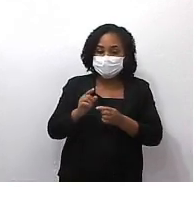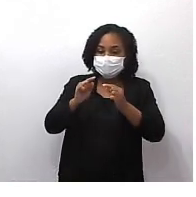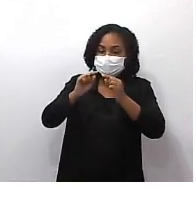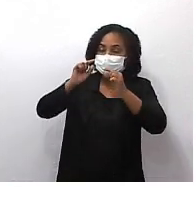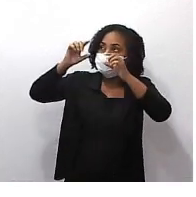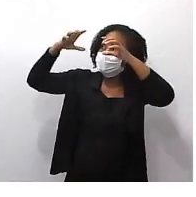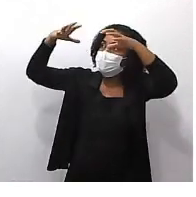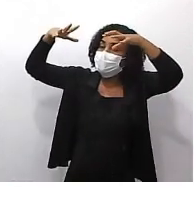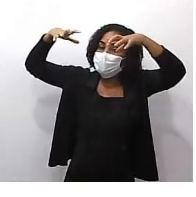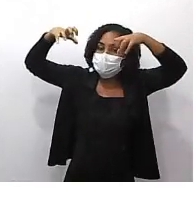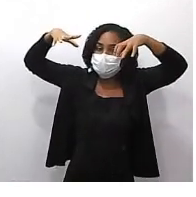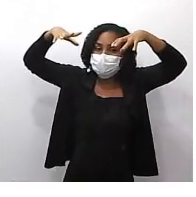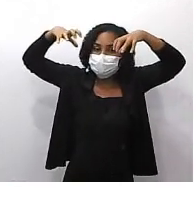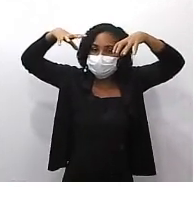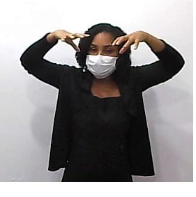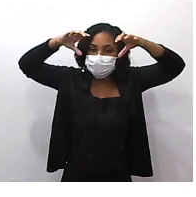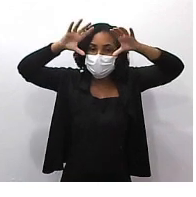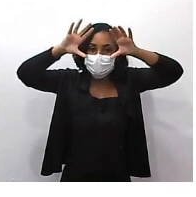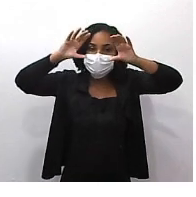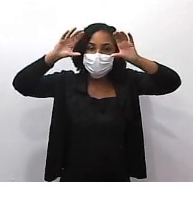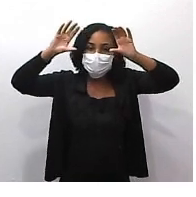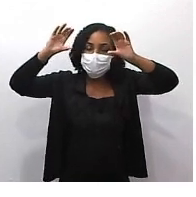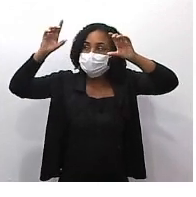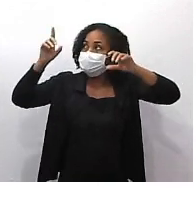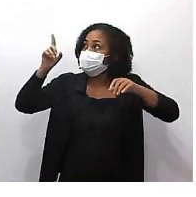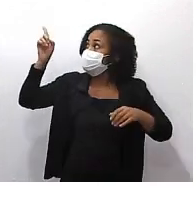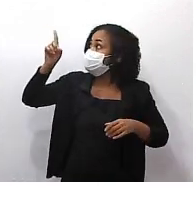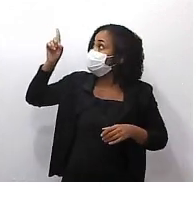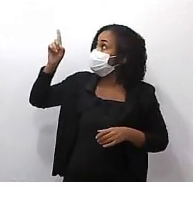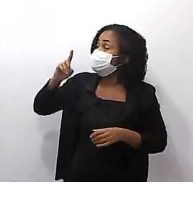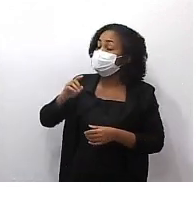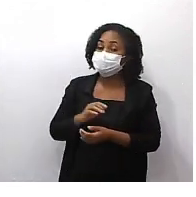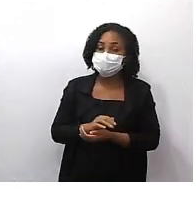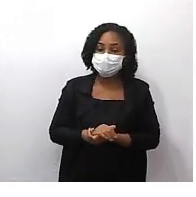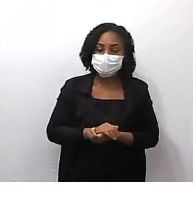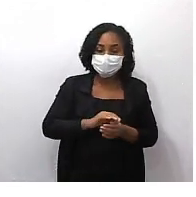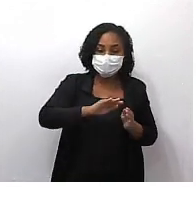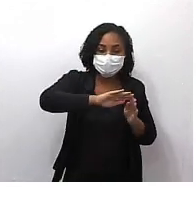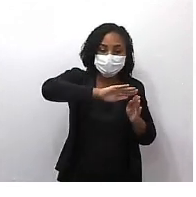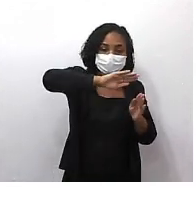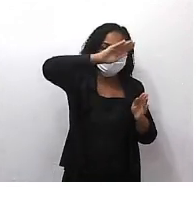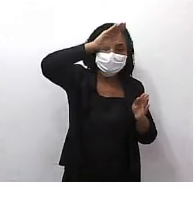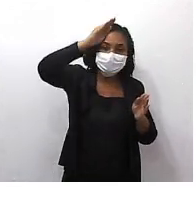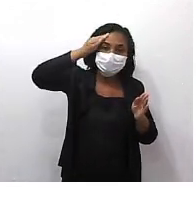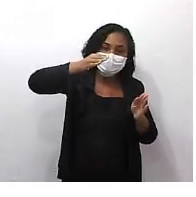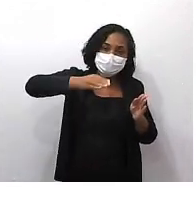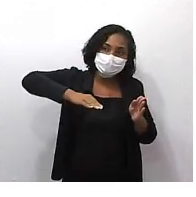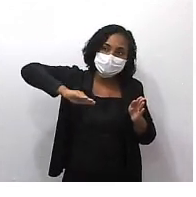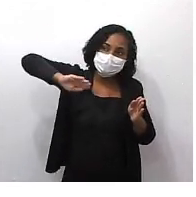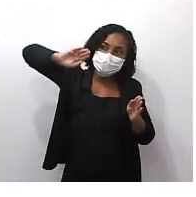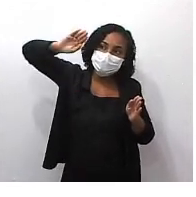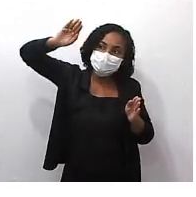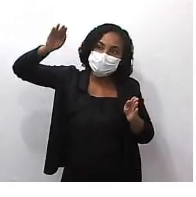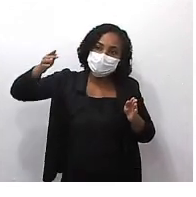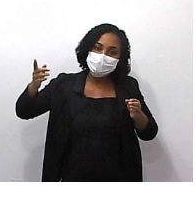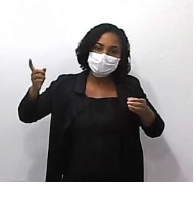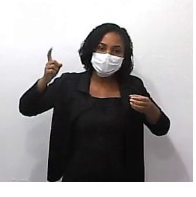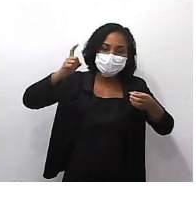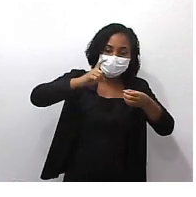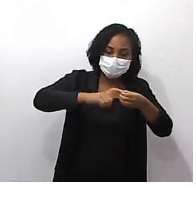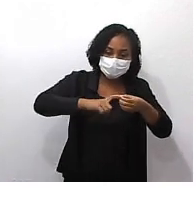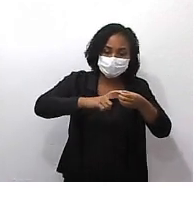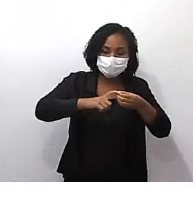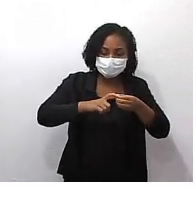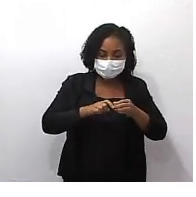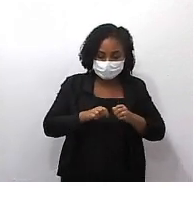acima, que é a parte onde estão as montanhas, que a gente chama a região montante do rio, é onde eu vou ter, em geral, as